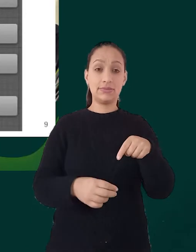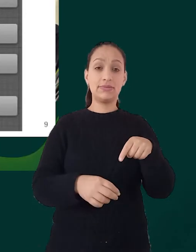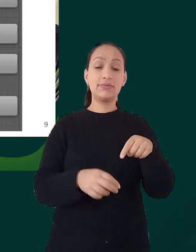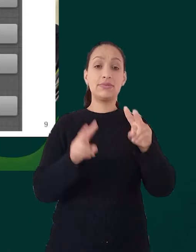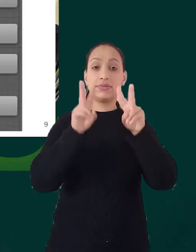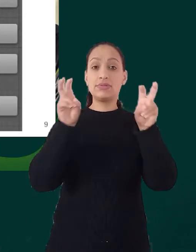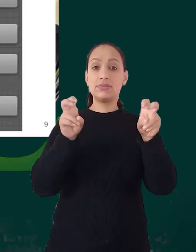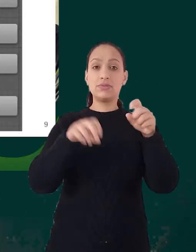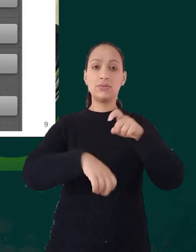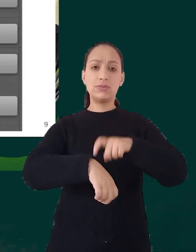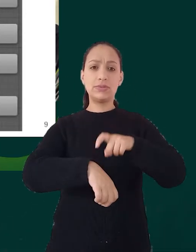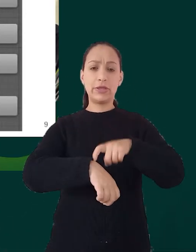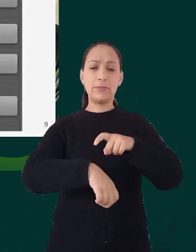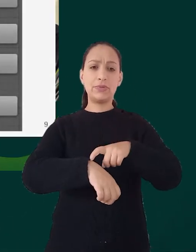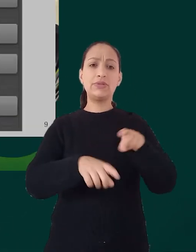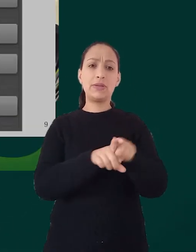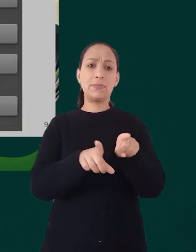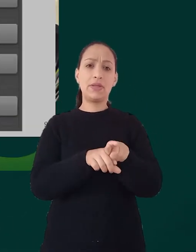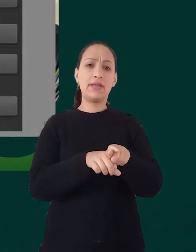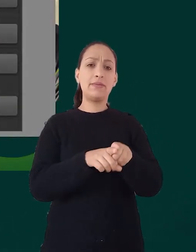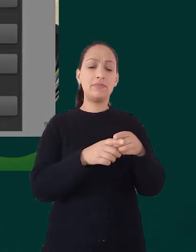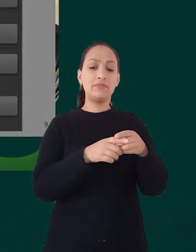inclusive afetando a máquina de estado também.